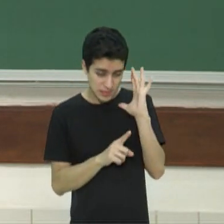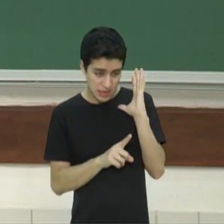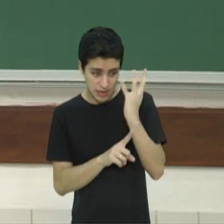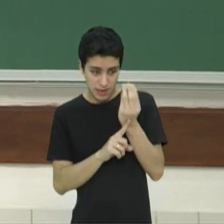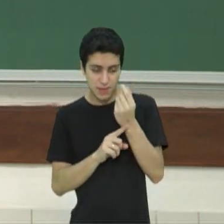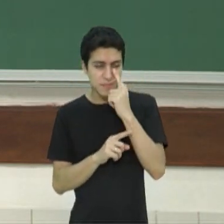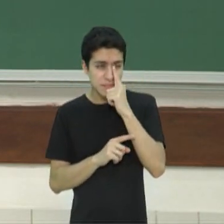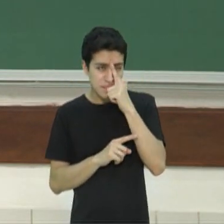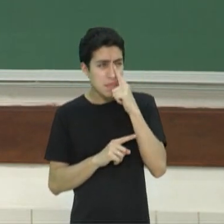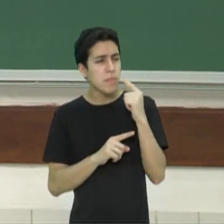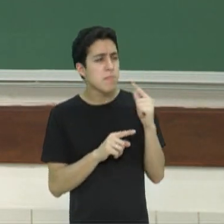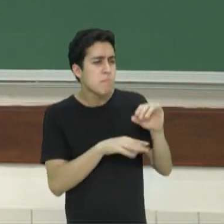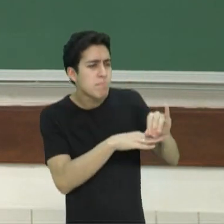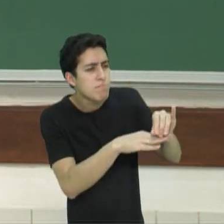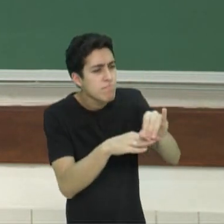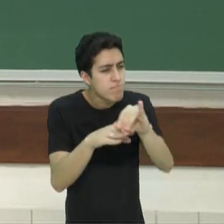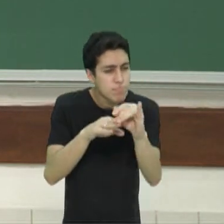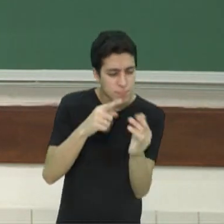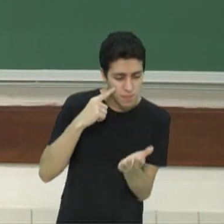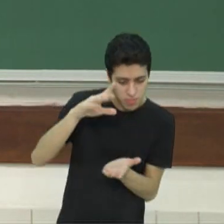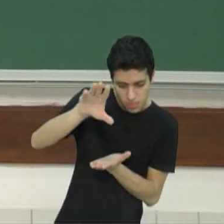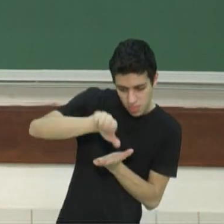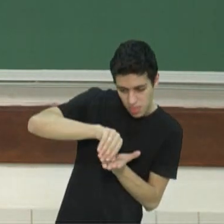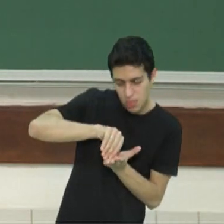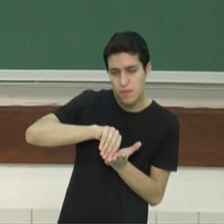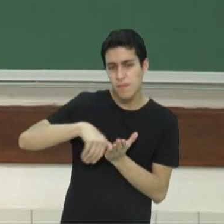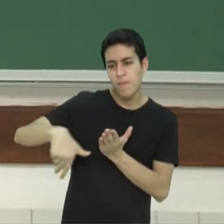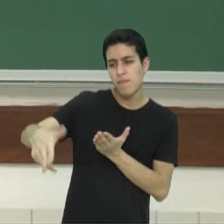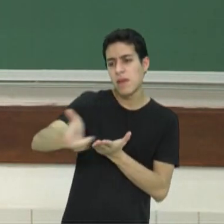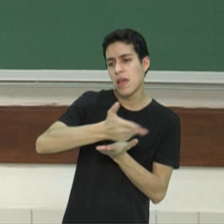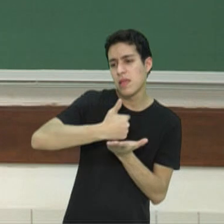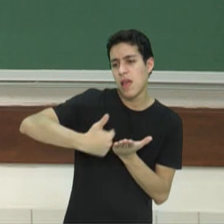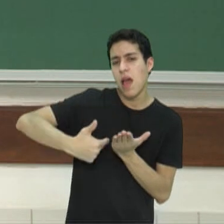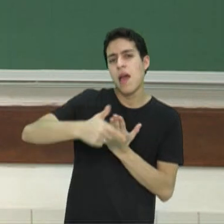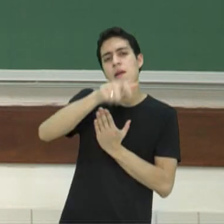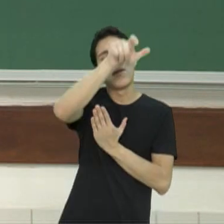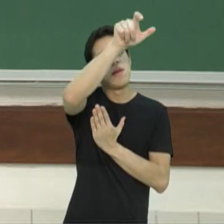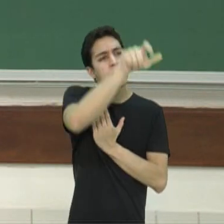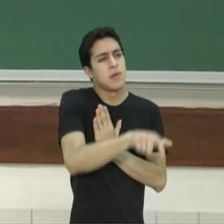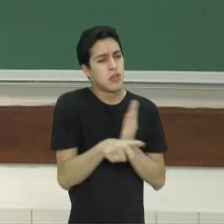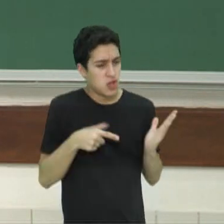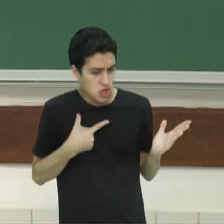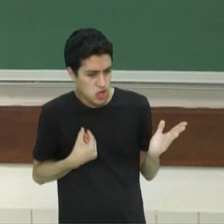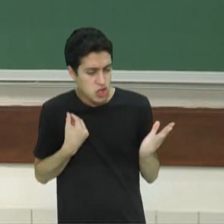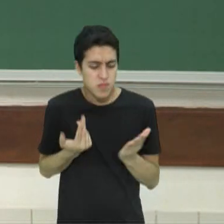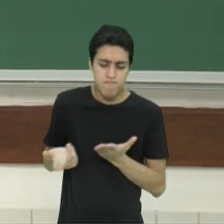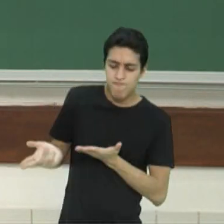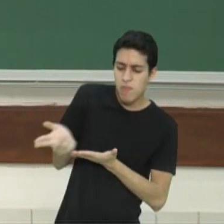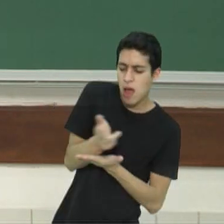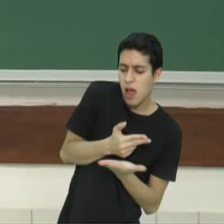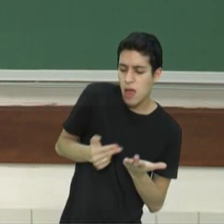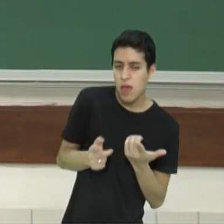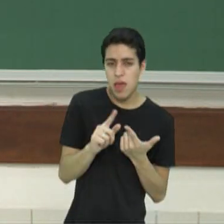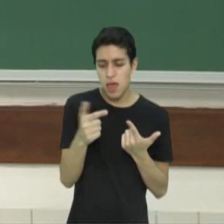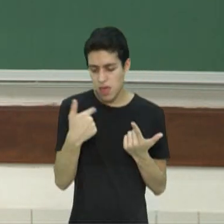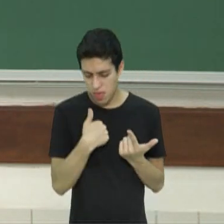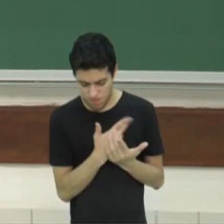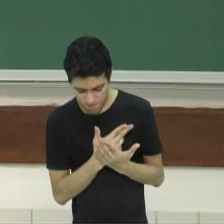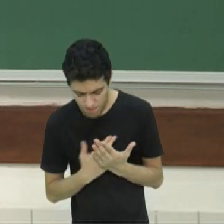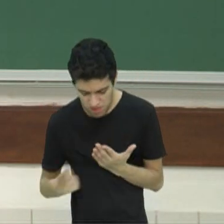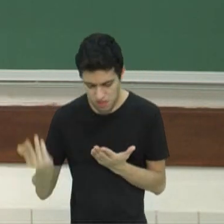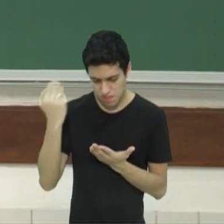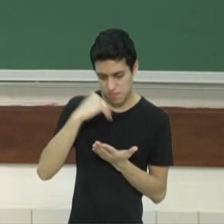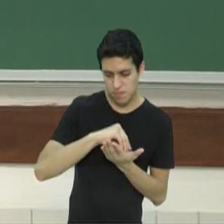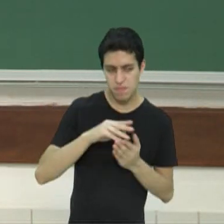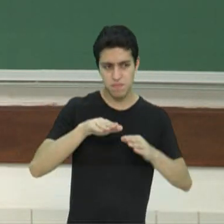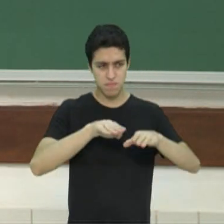Uma cópia de objetos reais. Ele vai pintar o quê? Ele vai pintar um ser humano existente. Vai pintar você, vai pintar eu, ele vai pintar